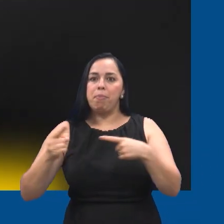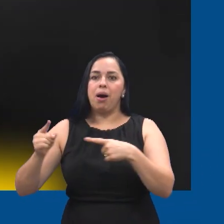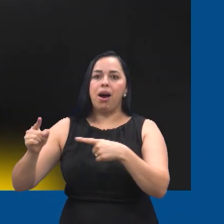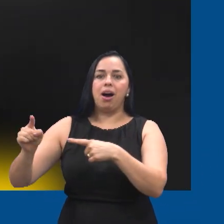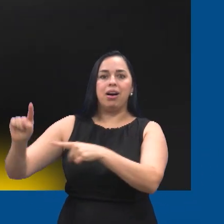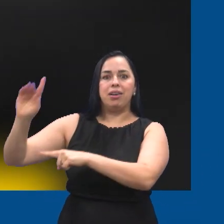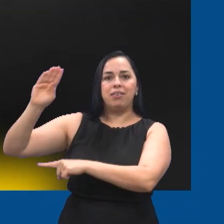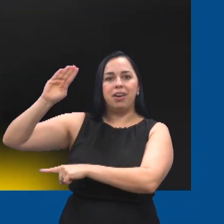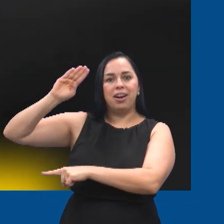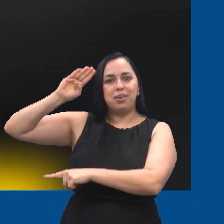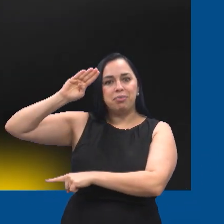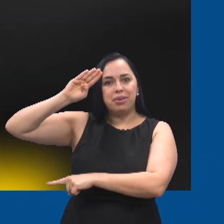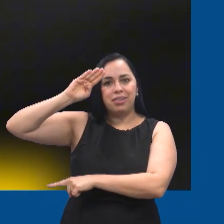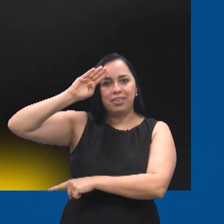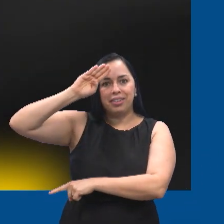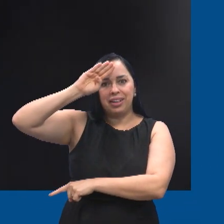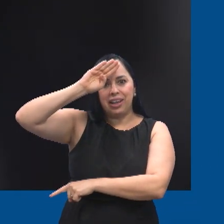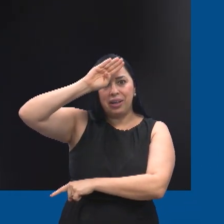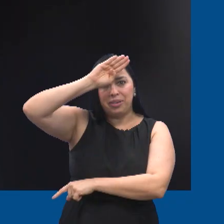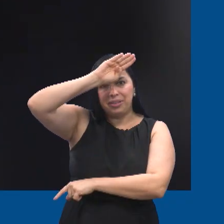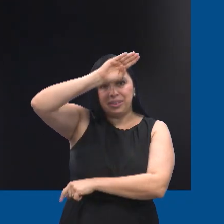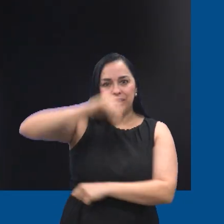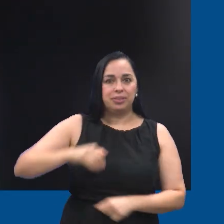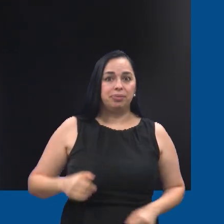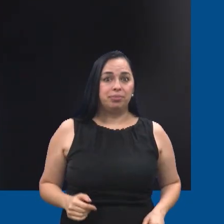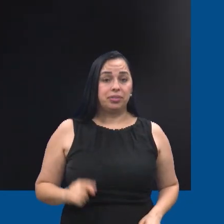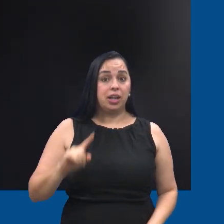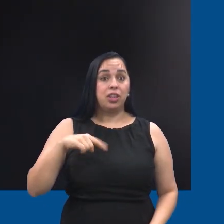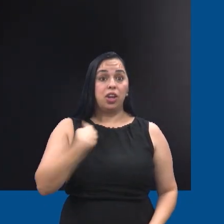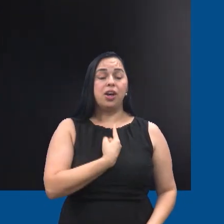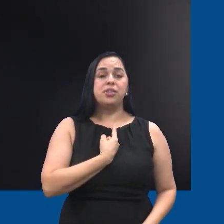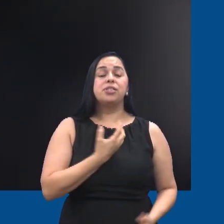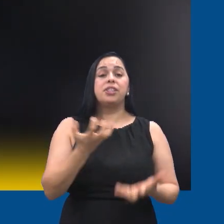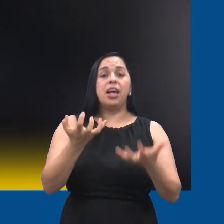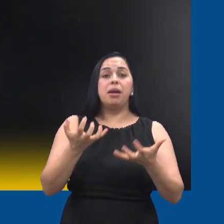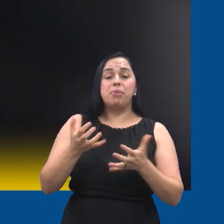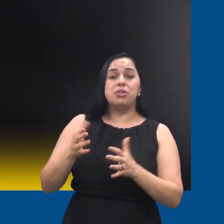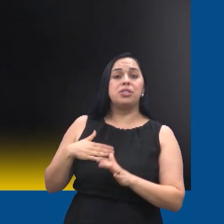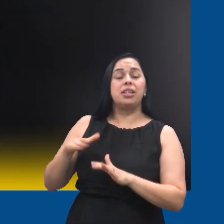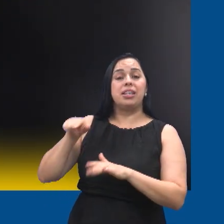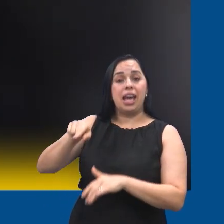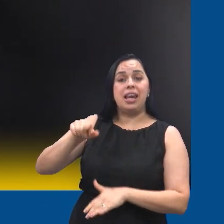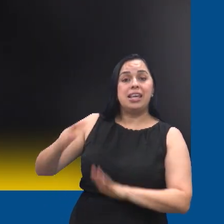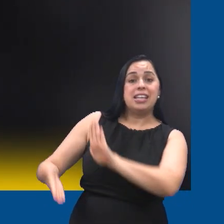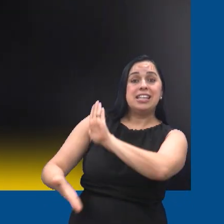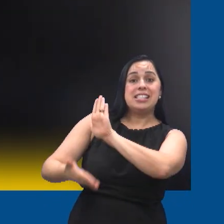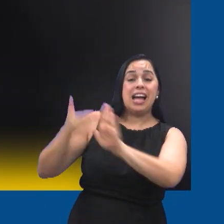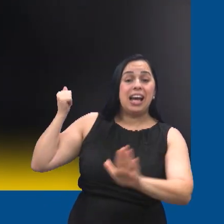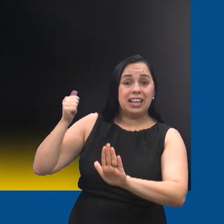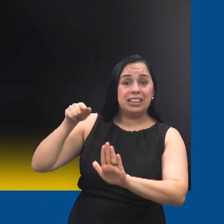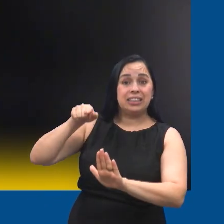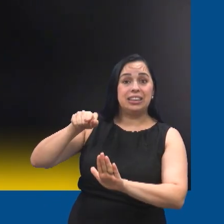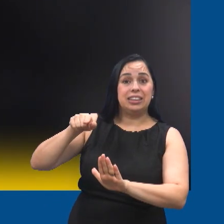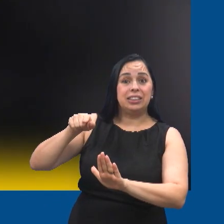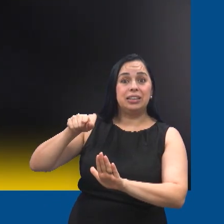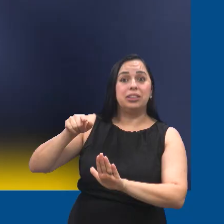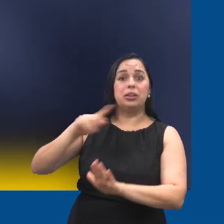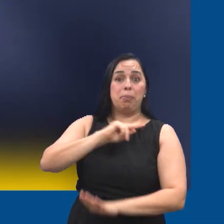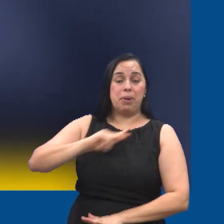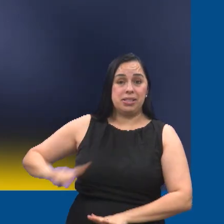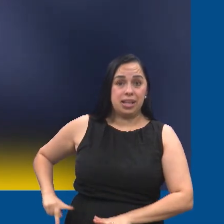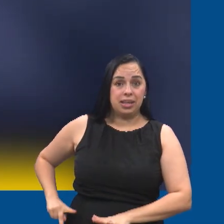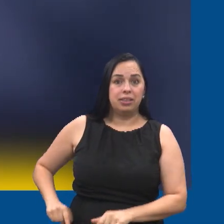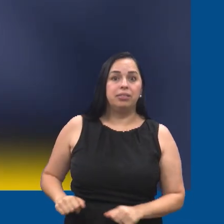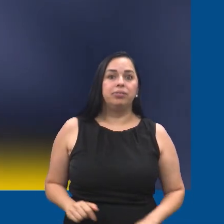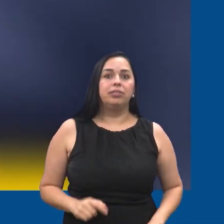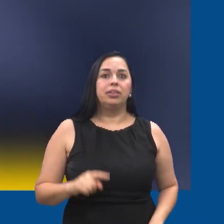oposição ao governo Bolsonaro. Queremos o impeachment do presidente, mas queremos do impeachment do Bolsonaro. Quem